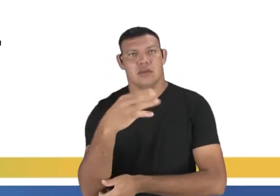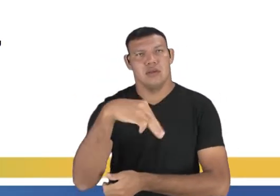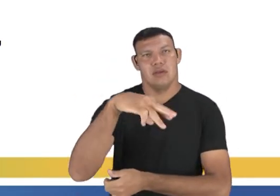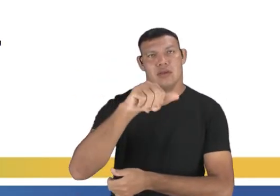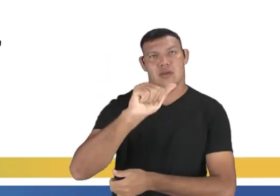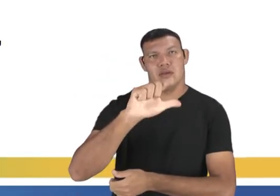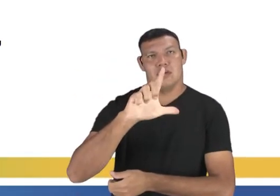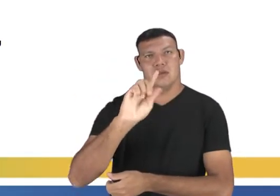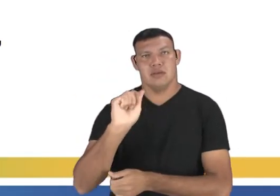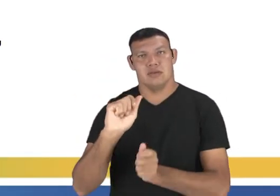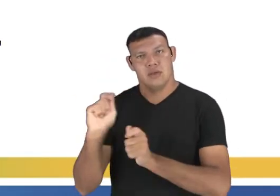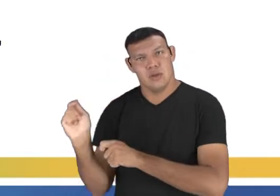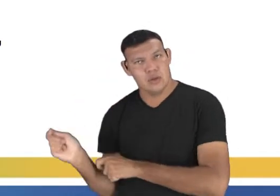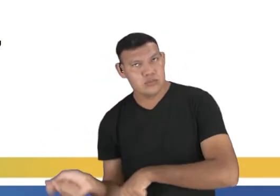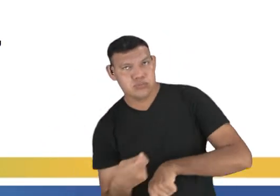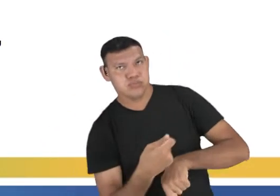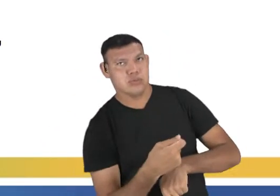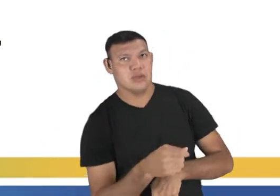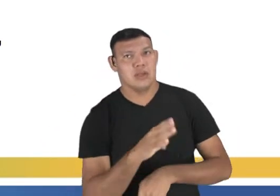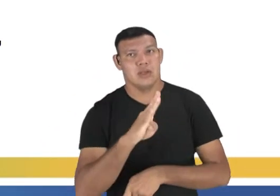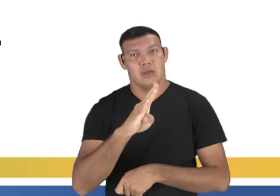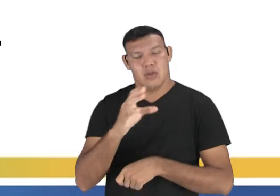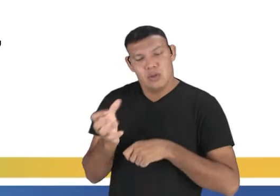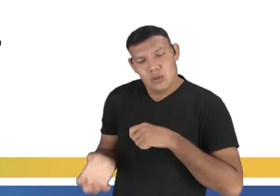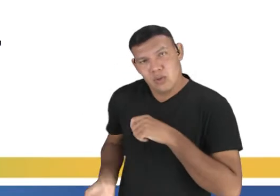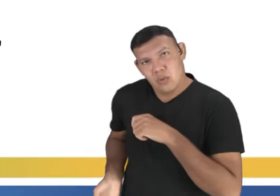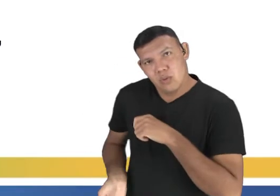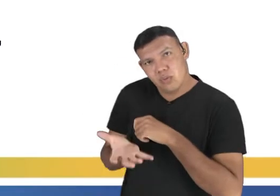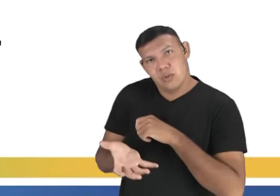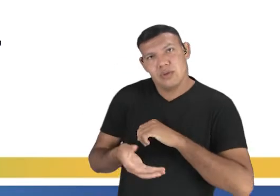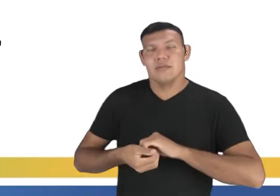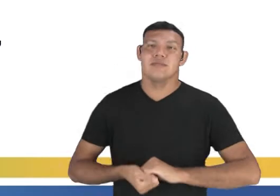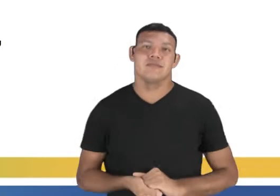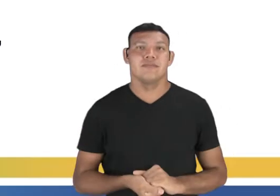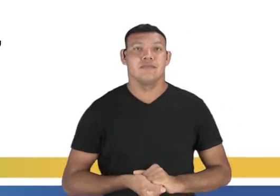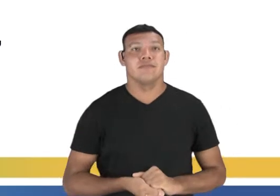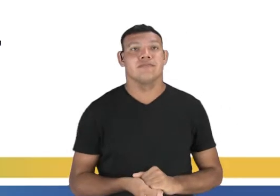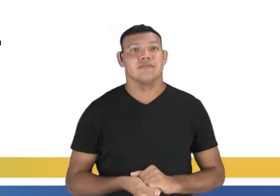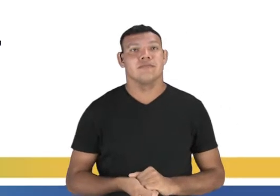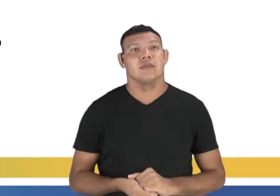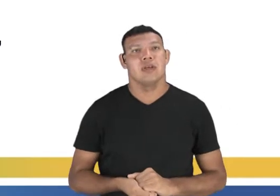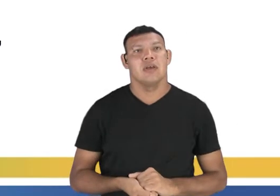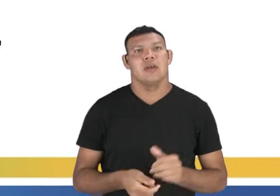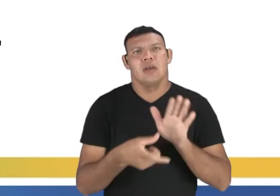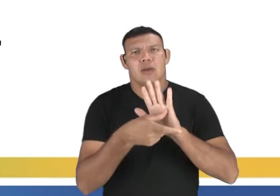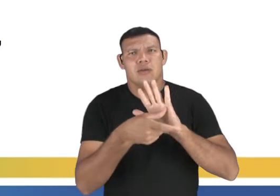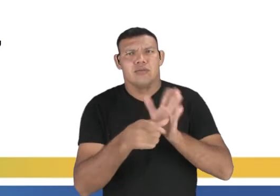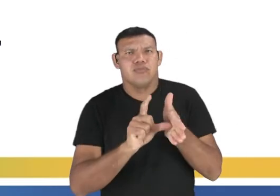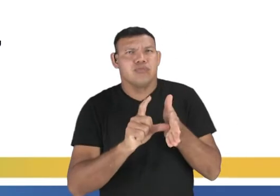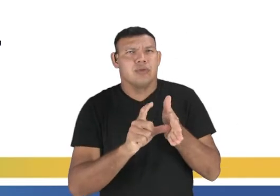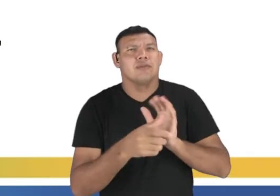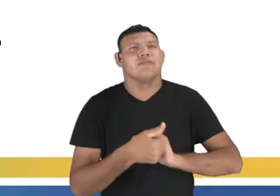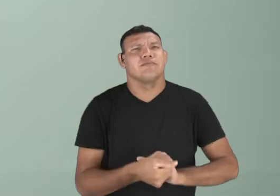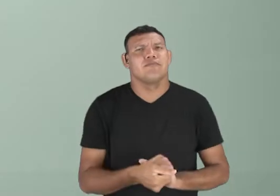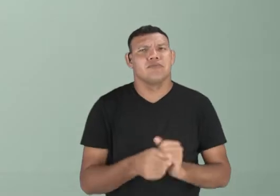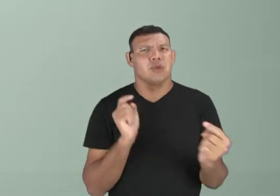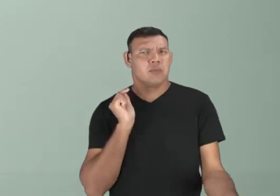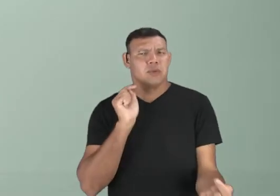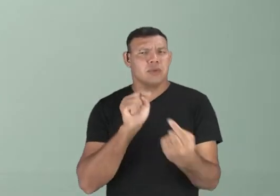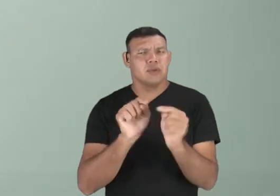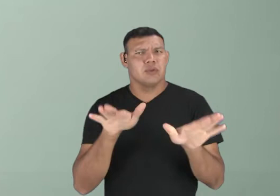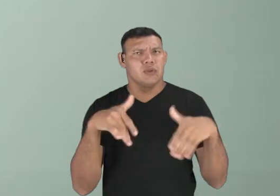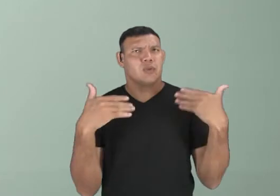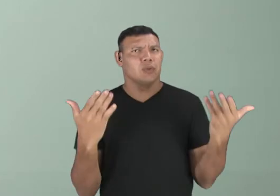o boliche. O que o professor tem a falar sobre isso aqui, galerinha? Jogos pré-desportivos. Qual é a função desses jogos? A função dos